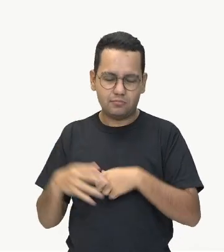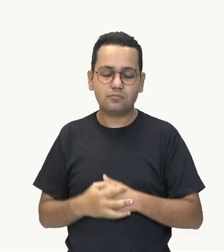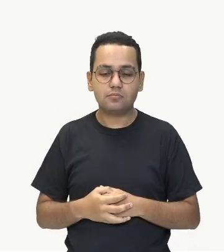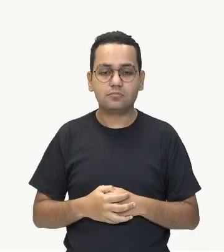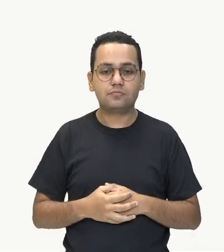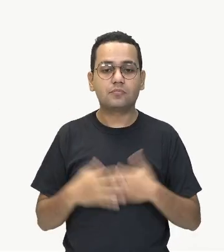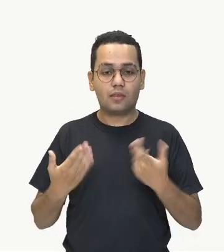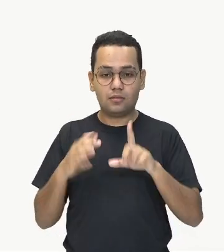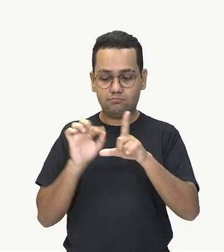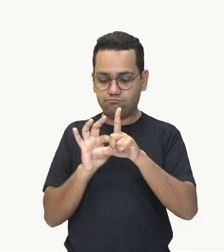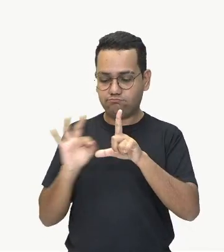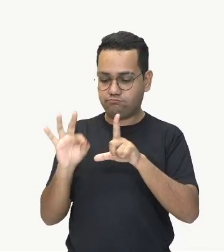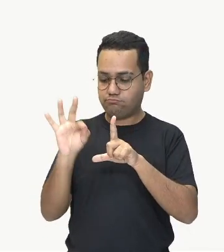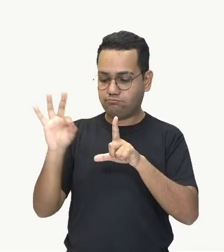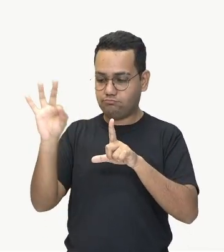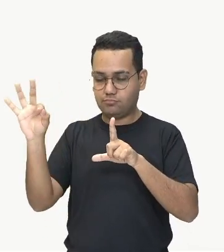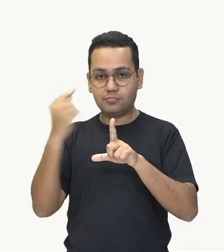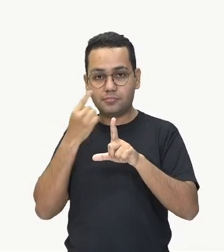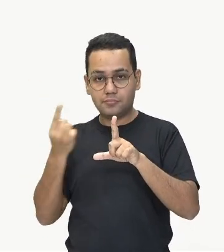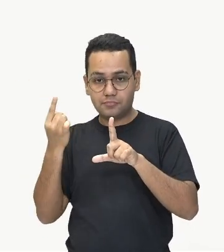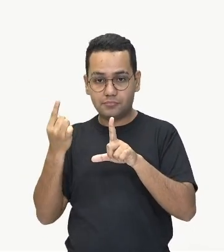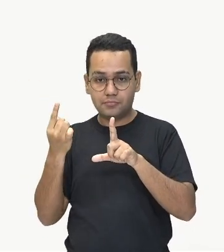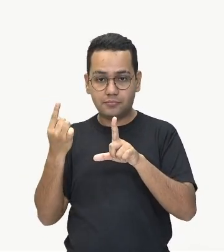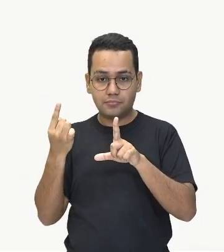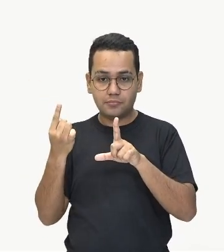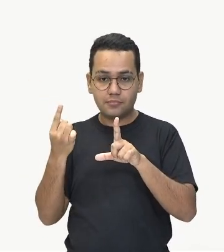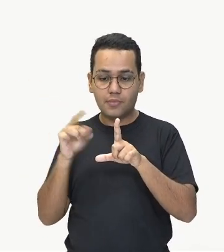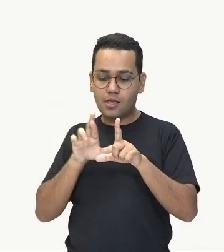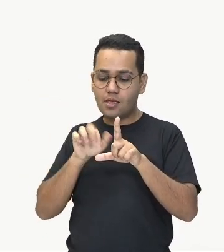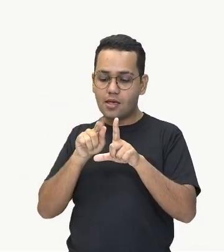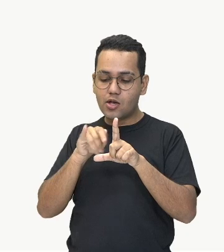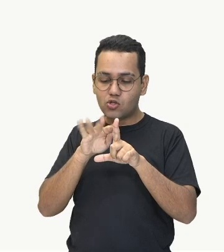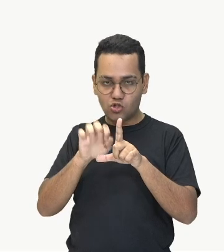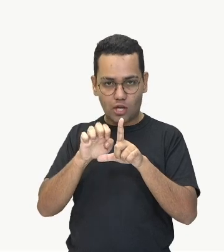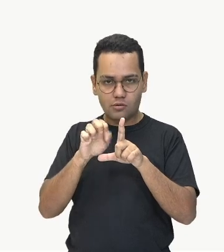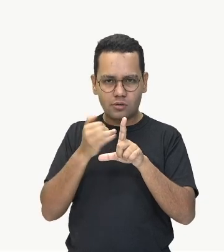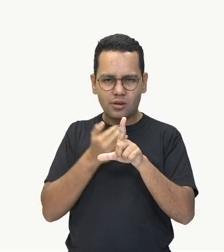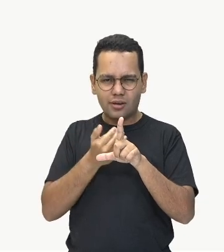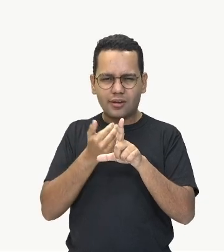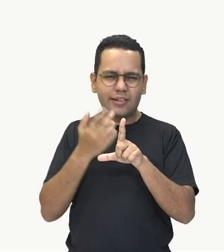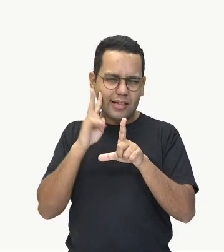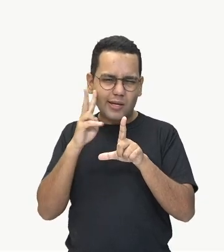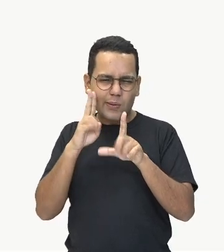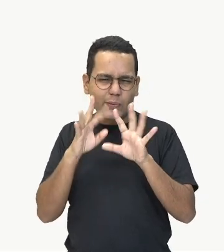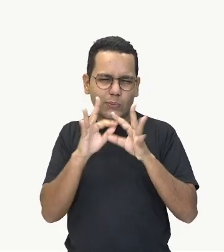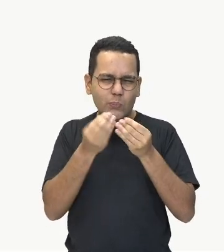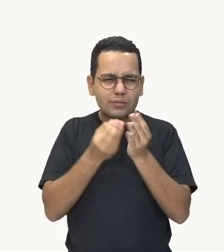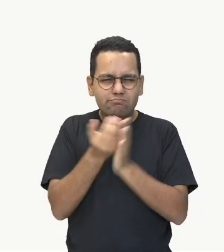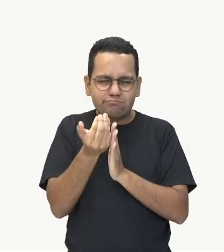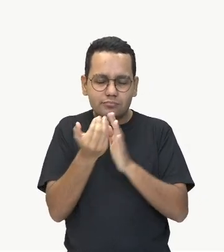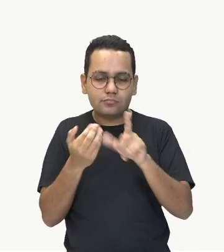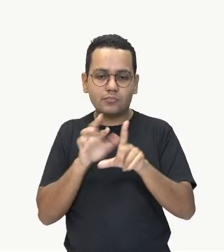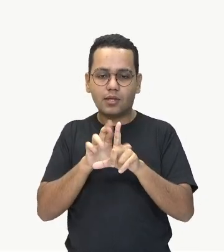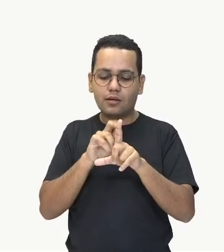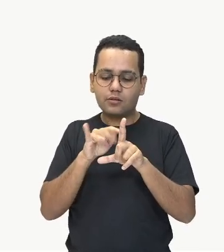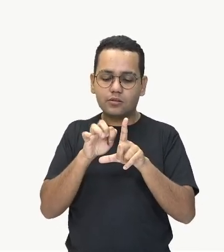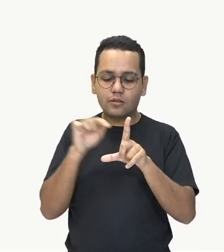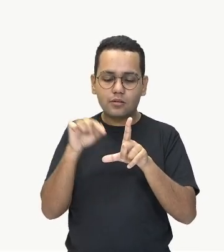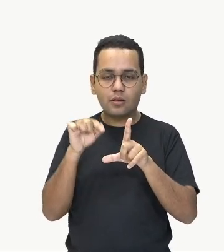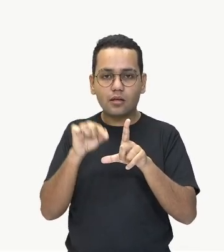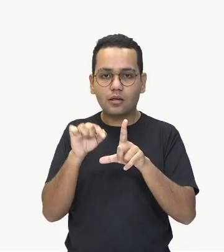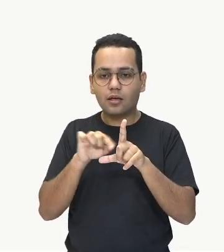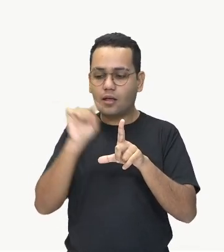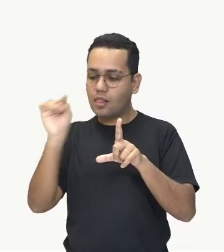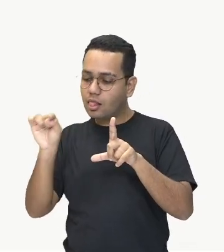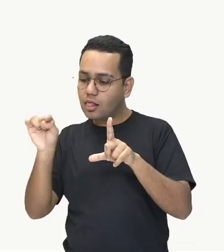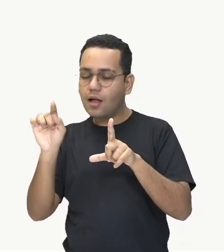e tá aqui o produto e o reagente tá aqui embaixo Então como o produto é maior o Del h vai ser